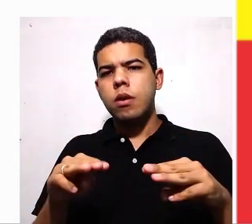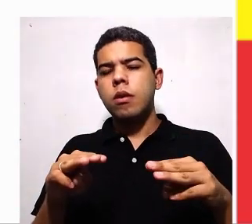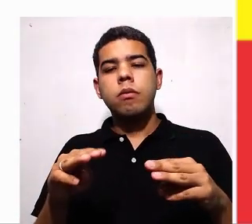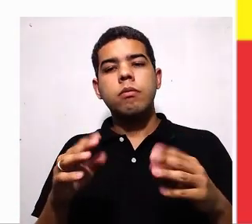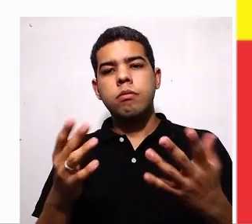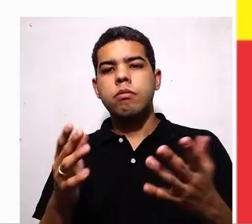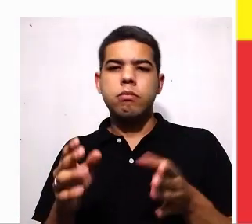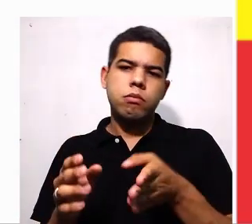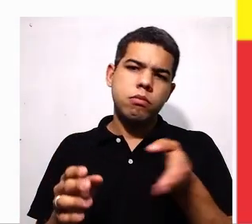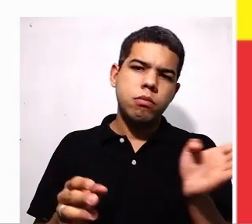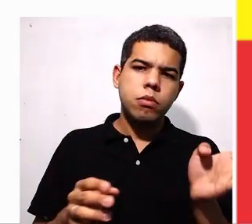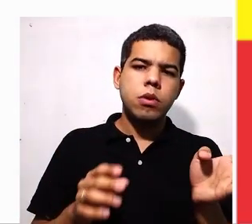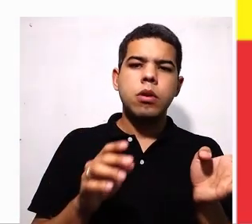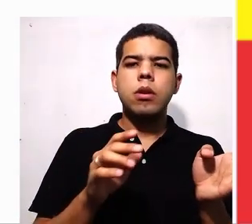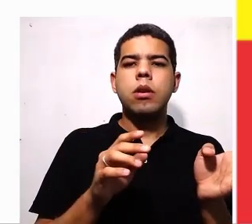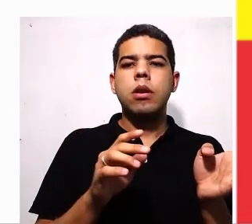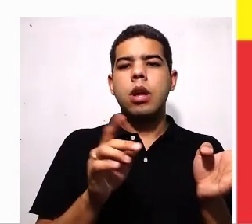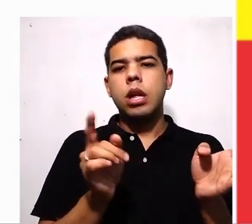para o lado